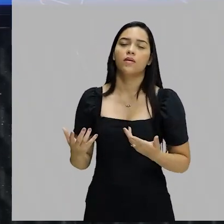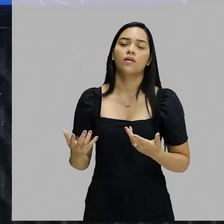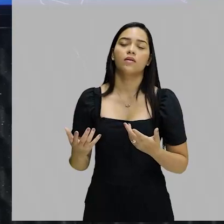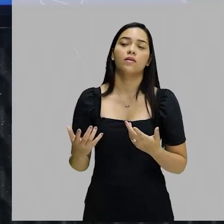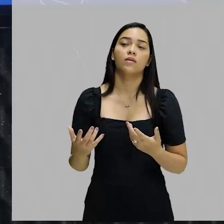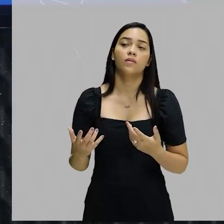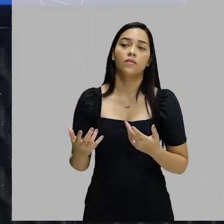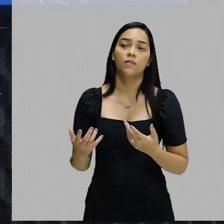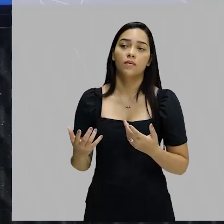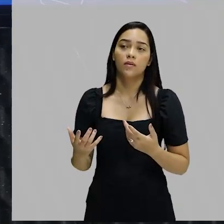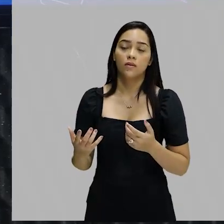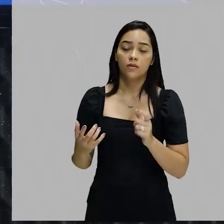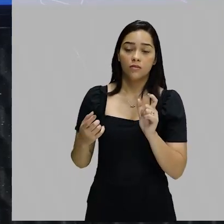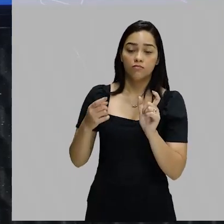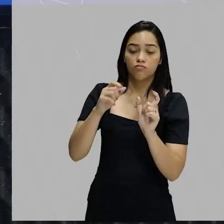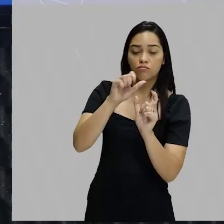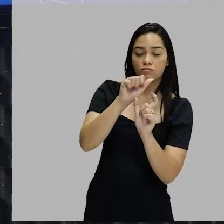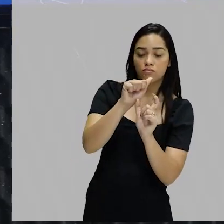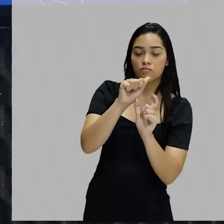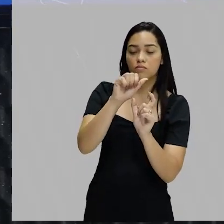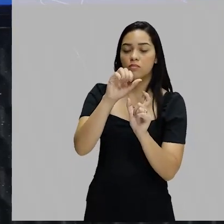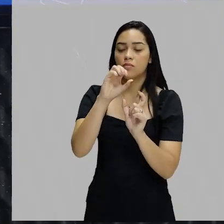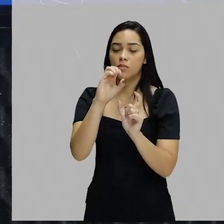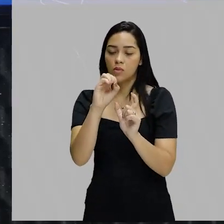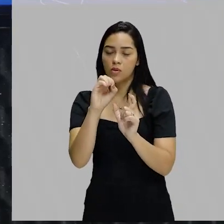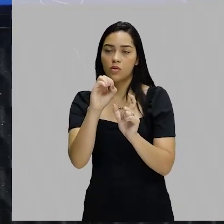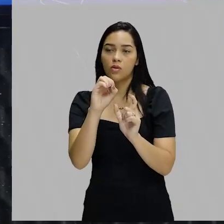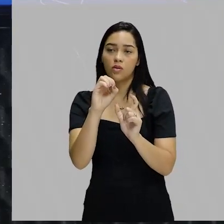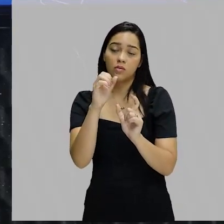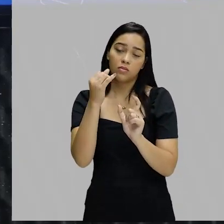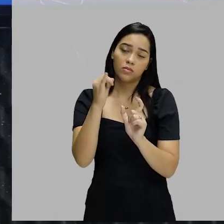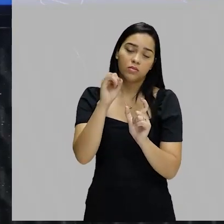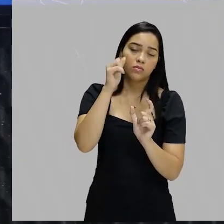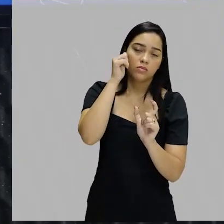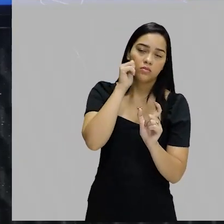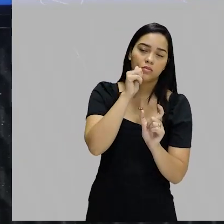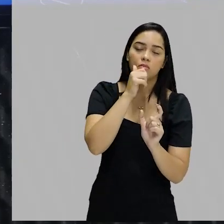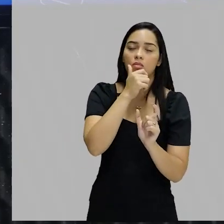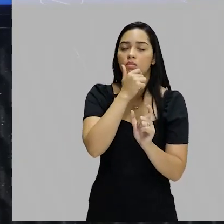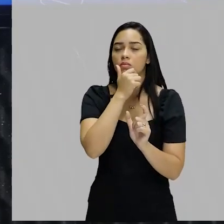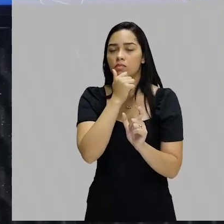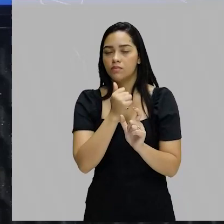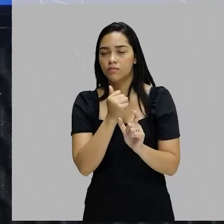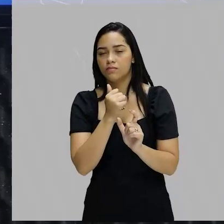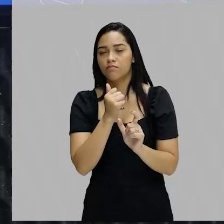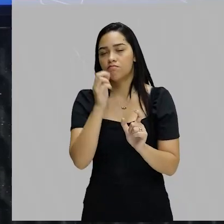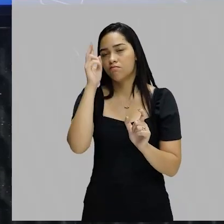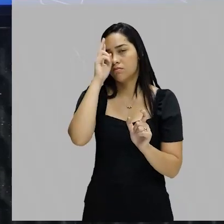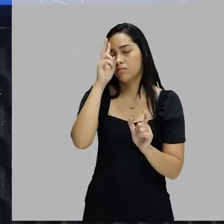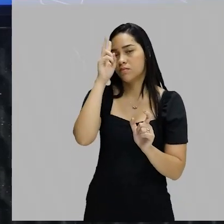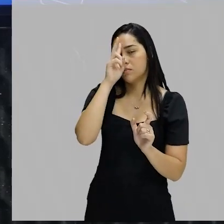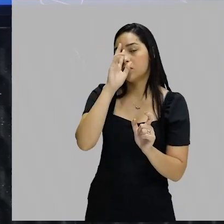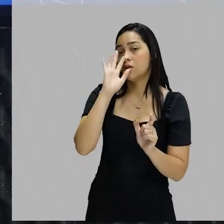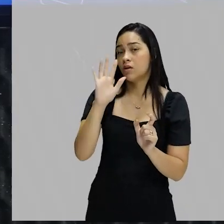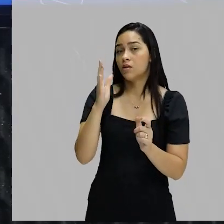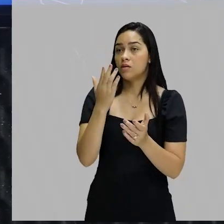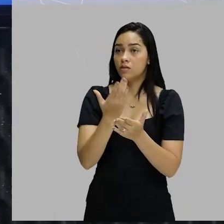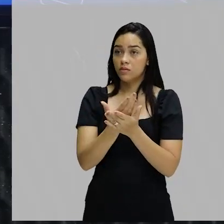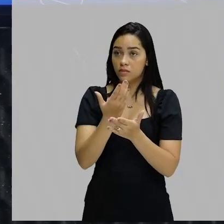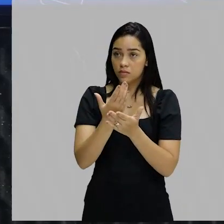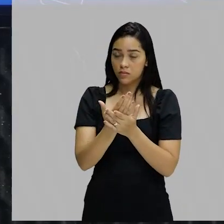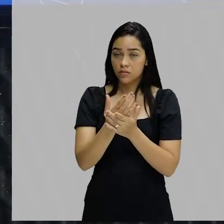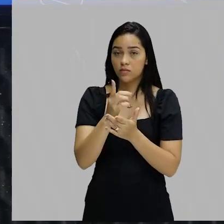nós temos ali o elemento que vai ser o marcador, né? Se vai ser masculino ou se vai ser feminino. Lembrando que nós já estudamos